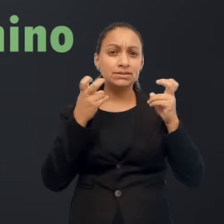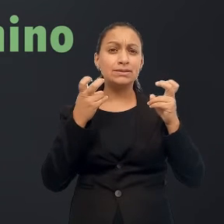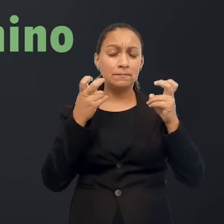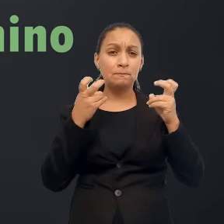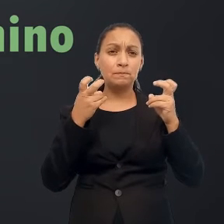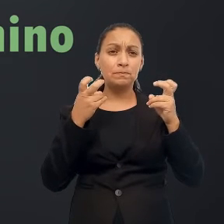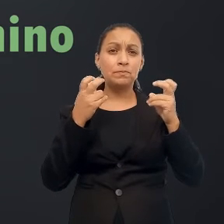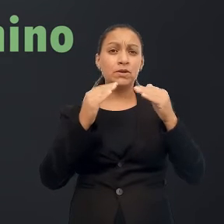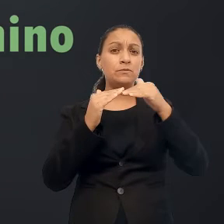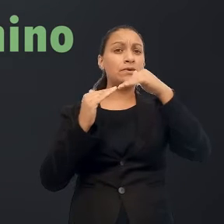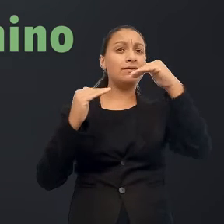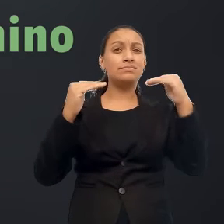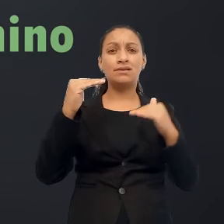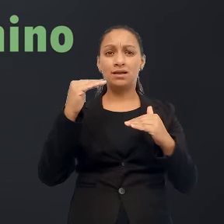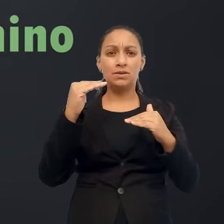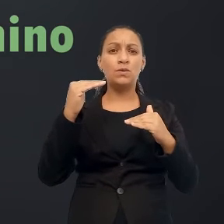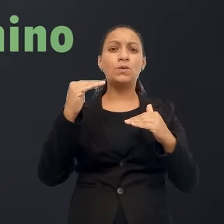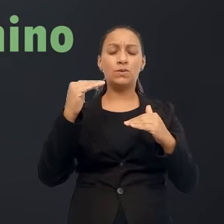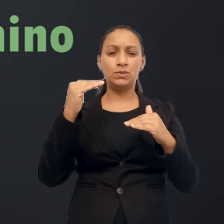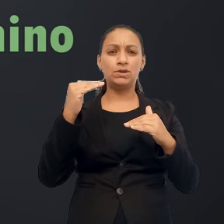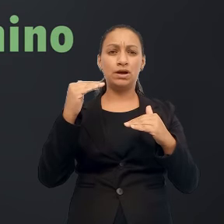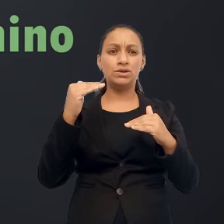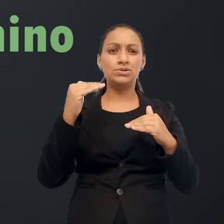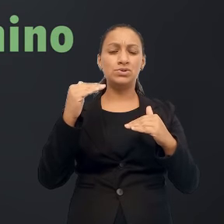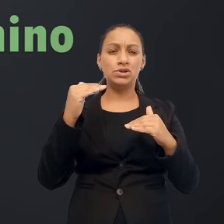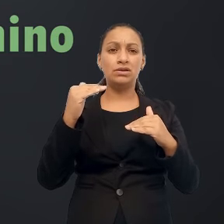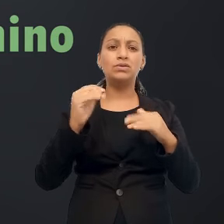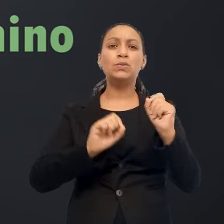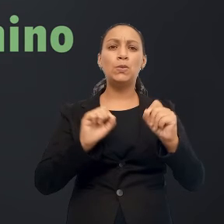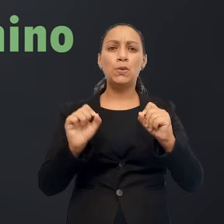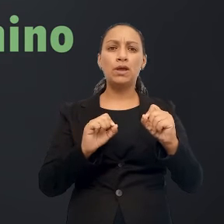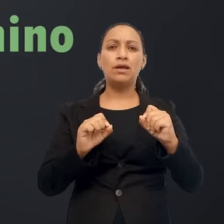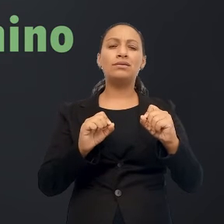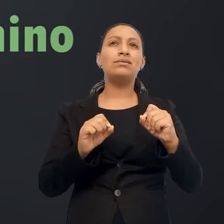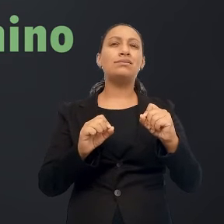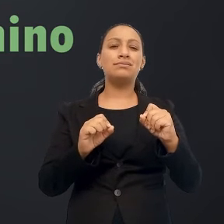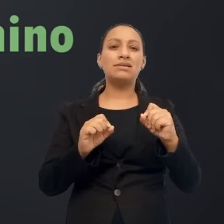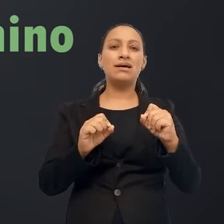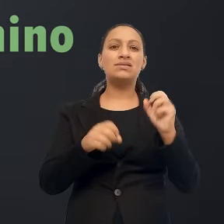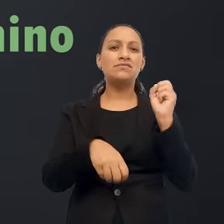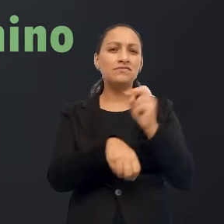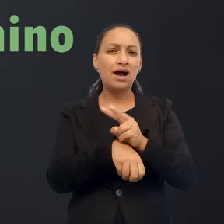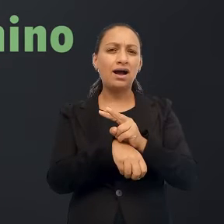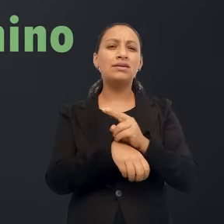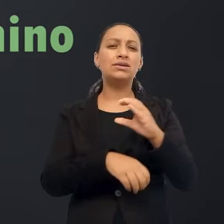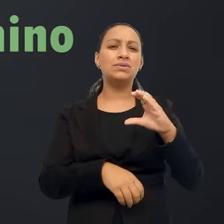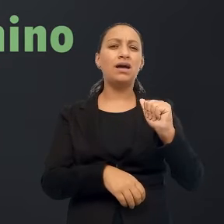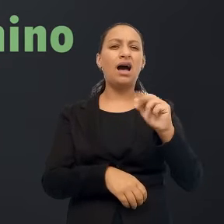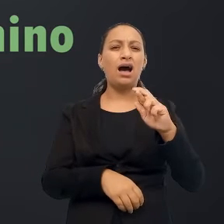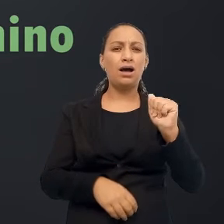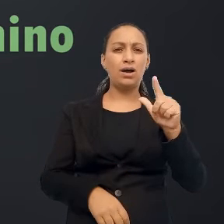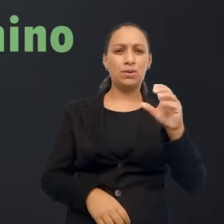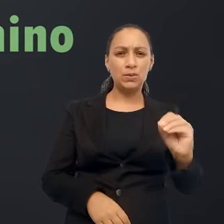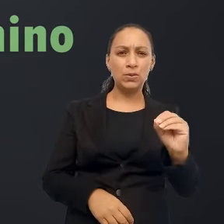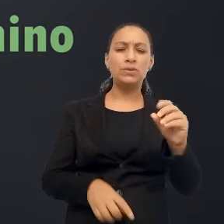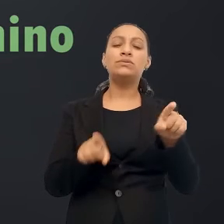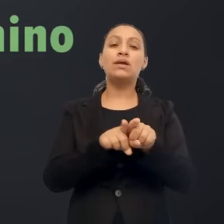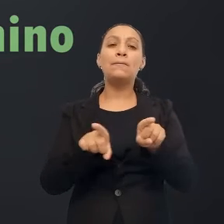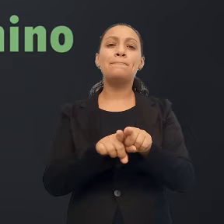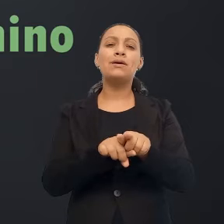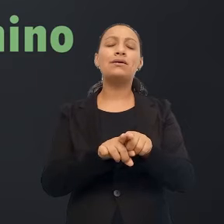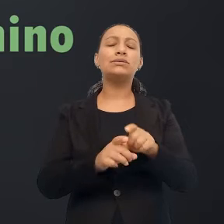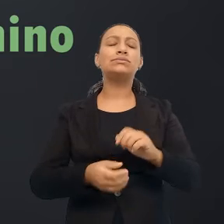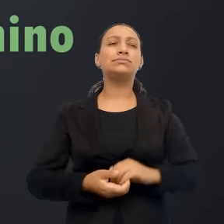uma desigualdade na ocupação dos cargos e na obtenção de